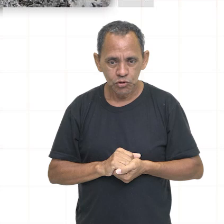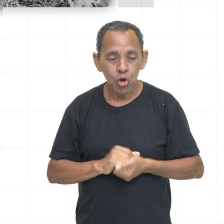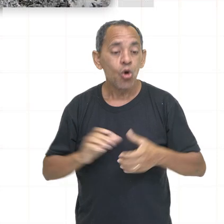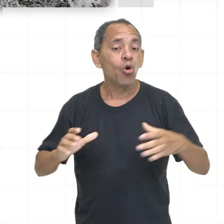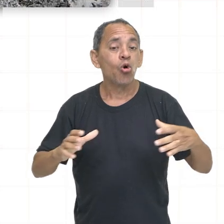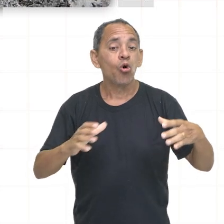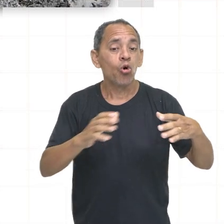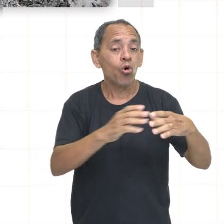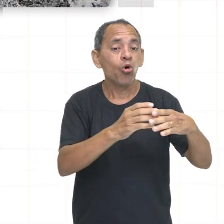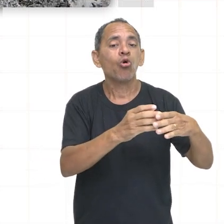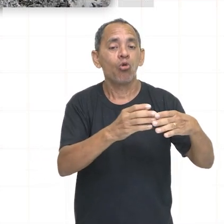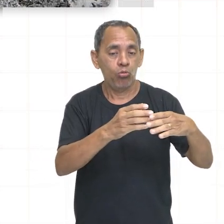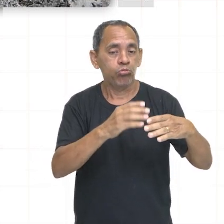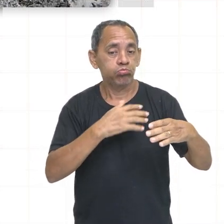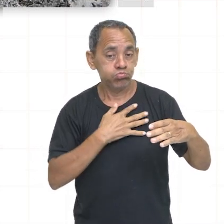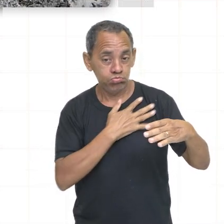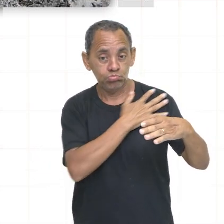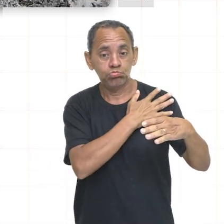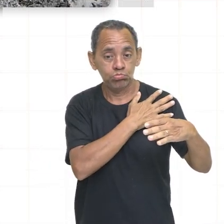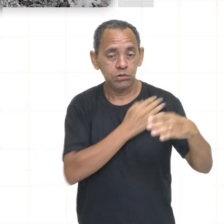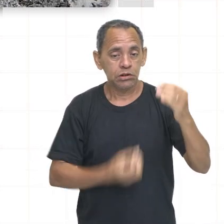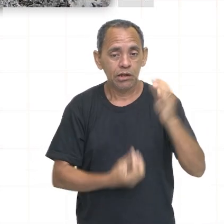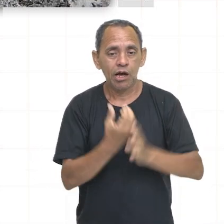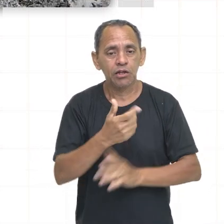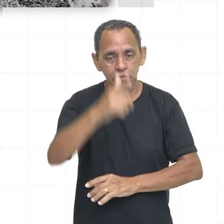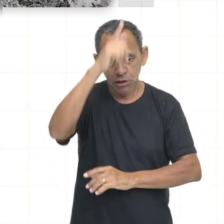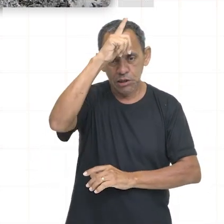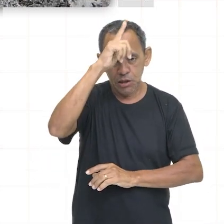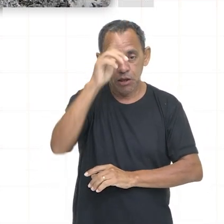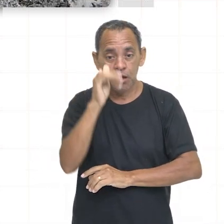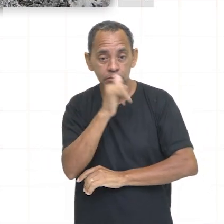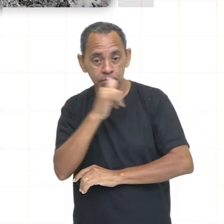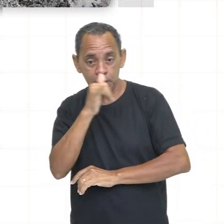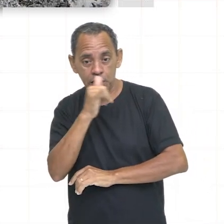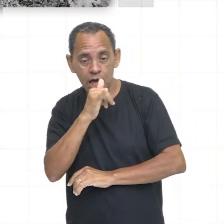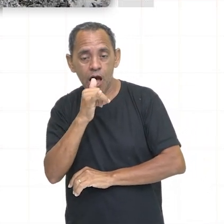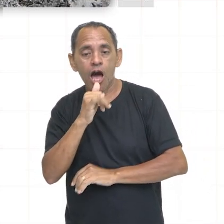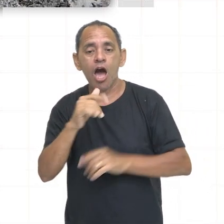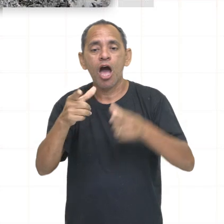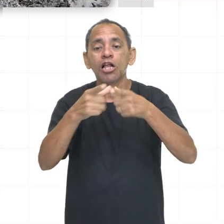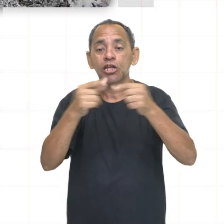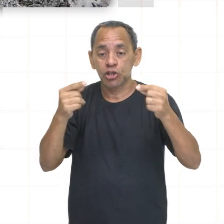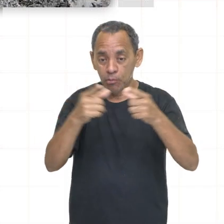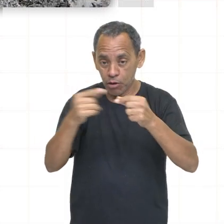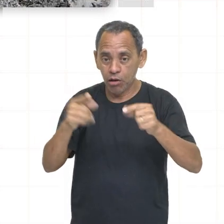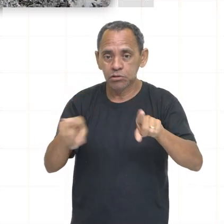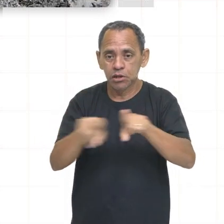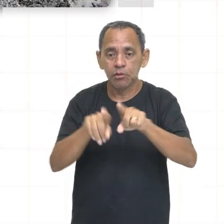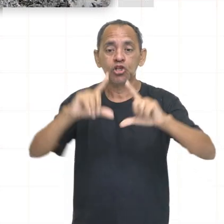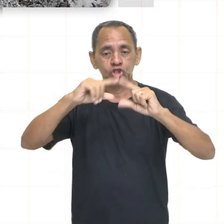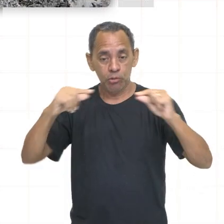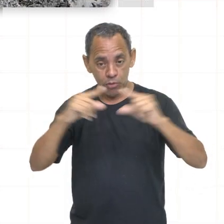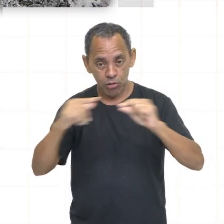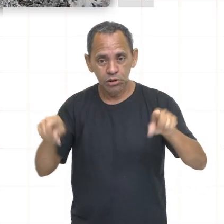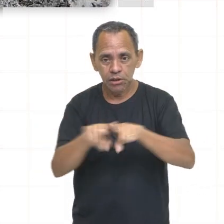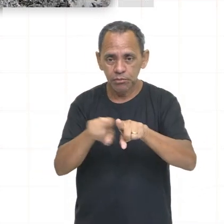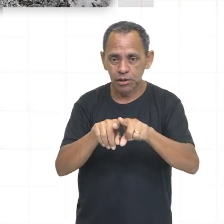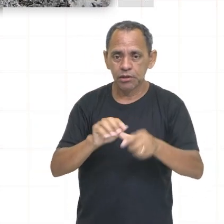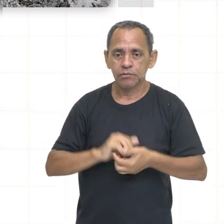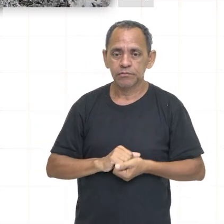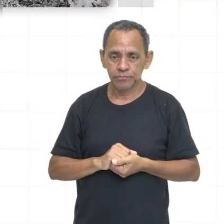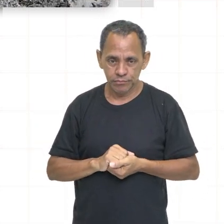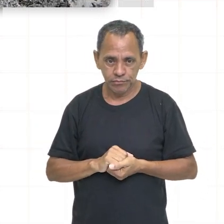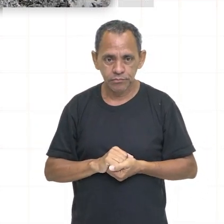o grupo militar formado ali por Alemanha, Itália e Japão. E o envio de tropas em junho